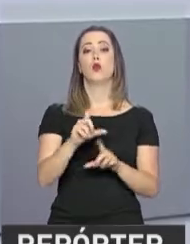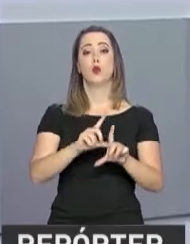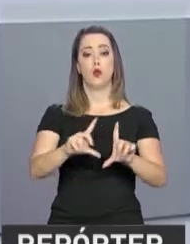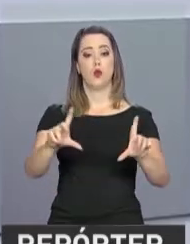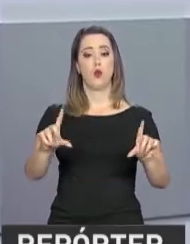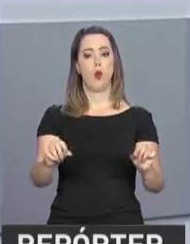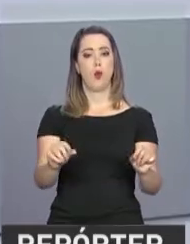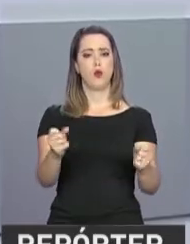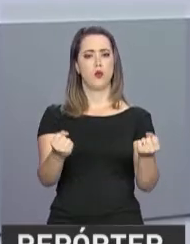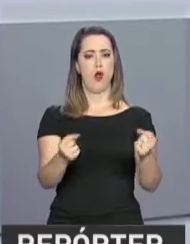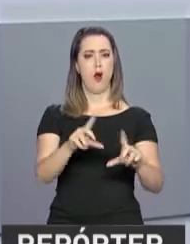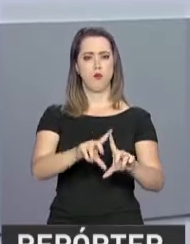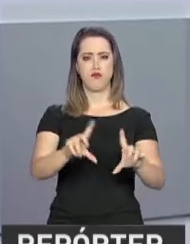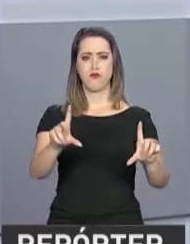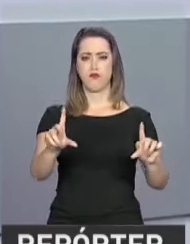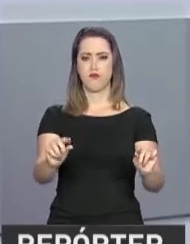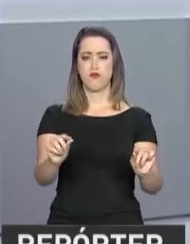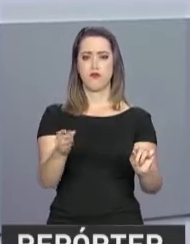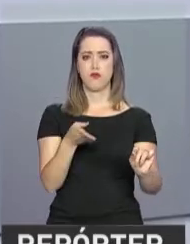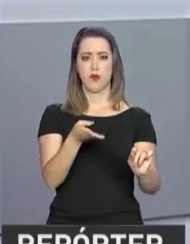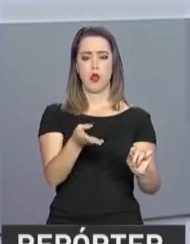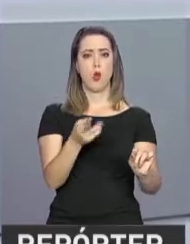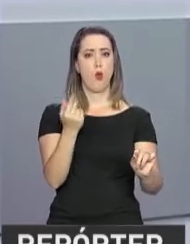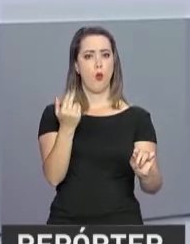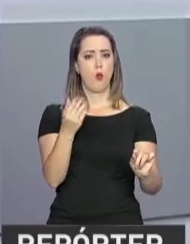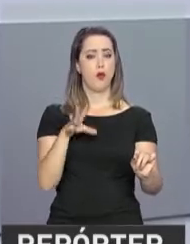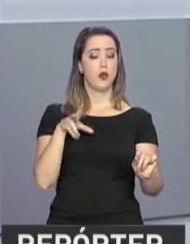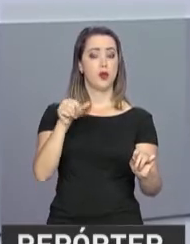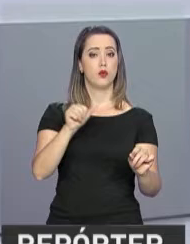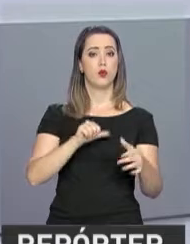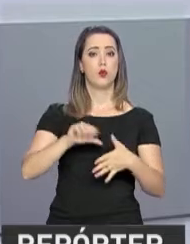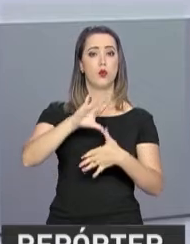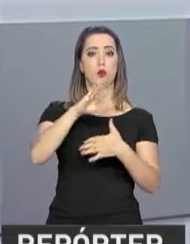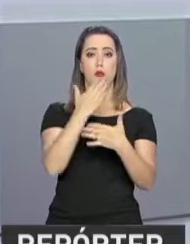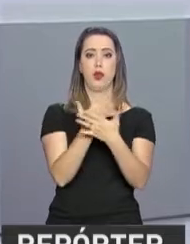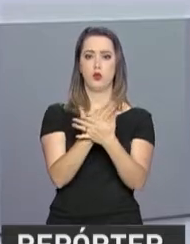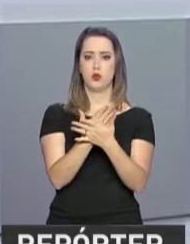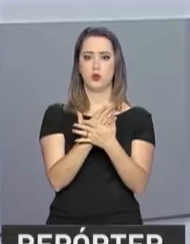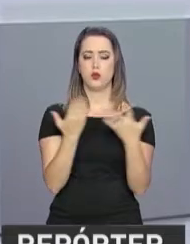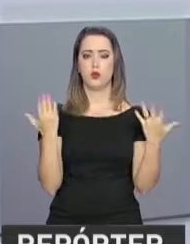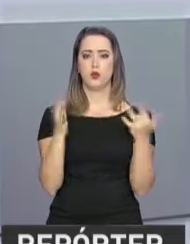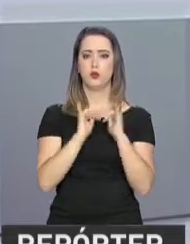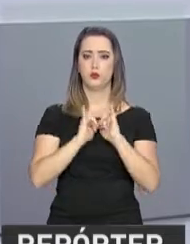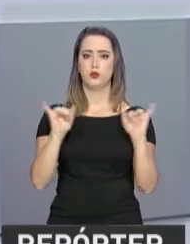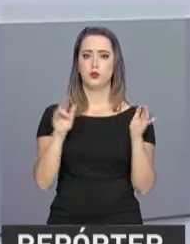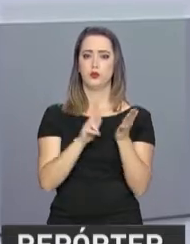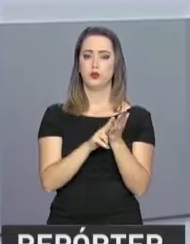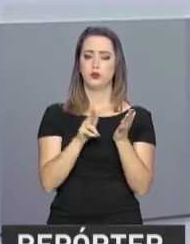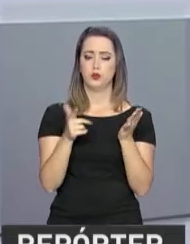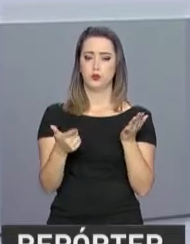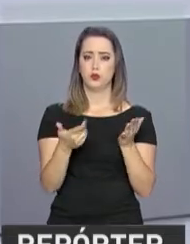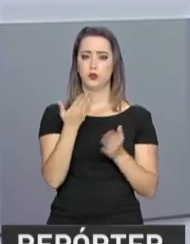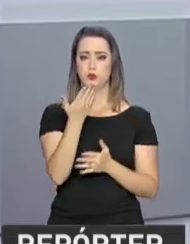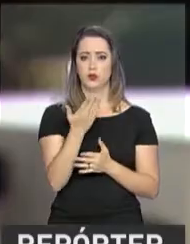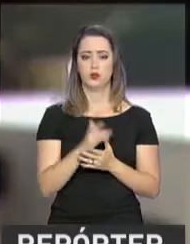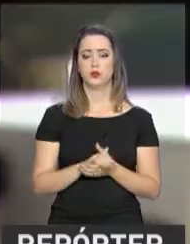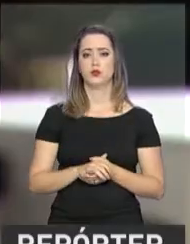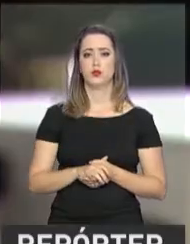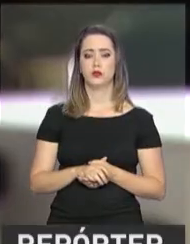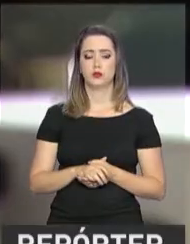do mercosul a decisão foi publicada no diário oficial de hoje o repórter ney pereira tem os detalhes